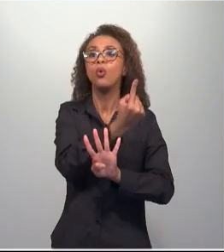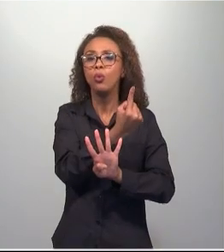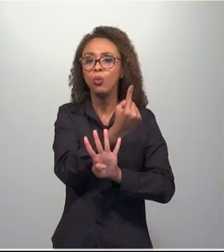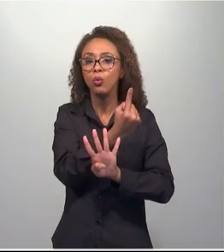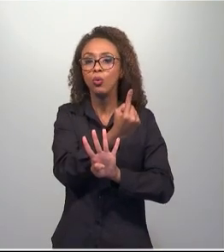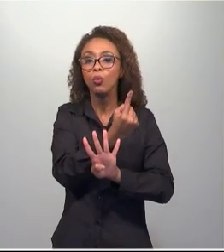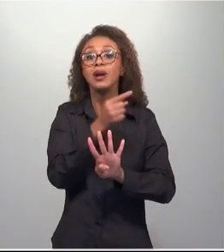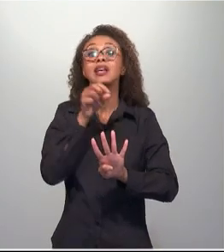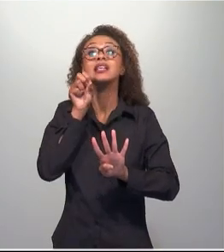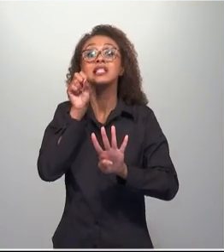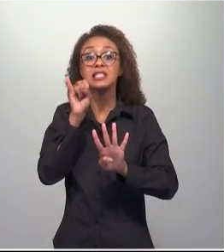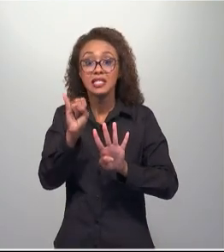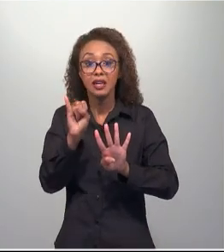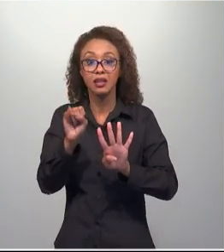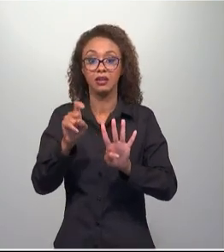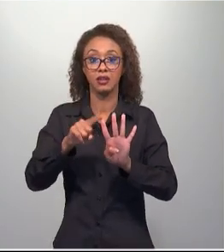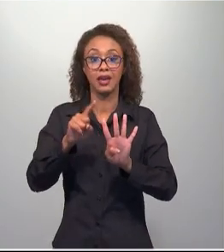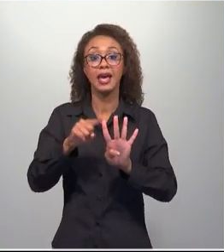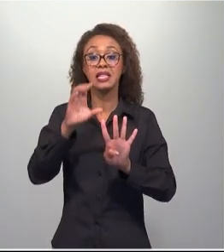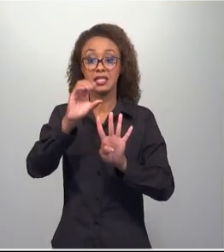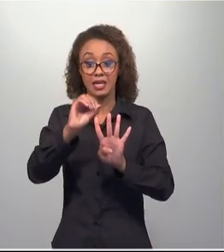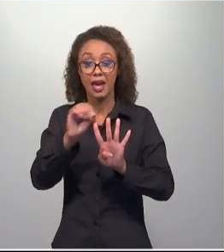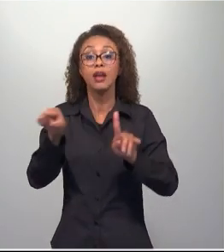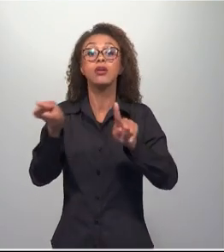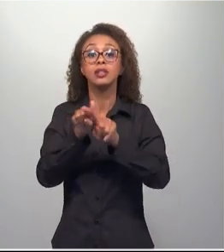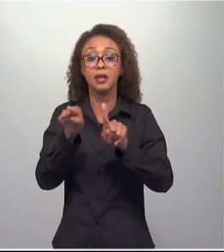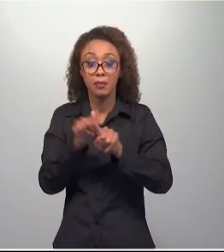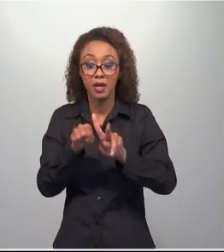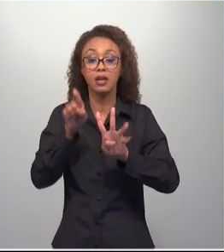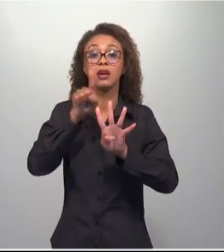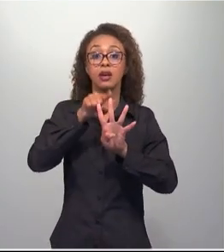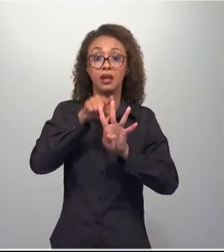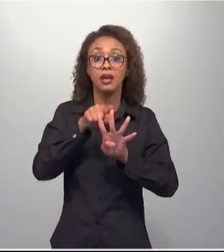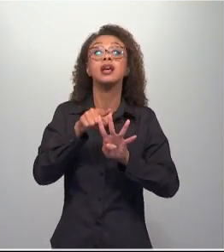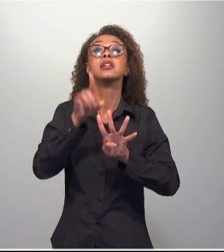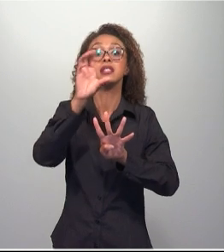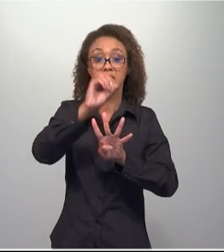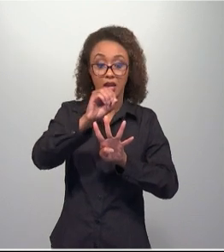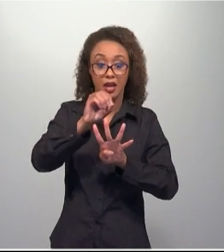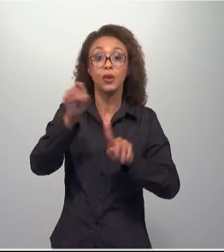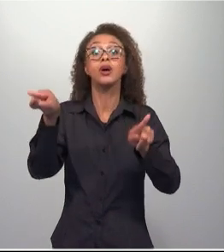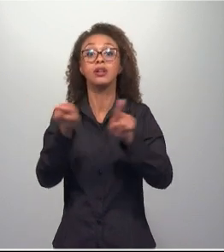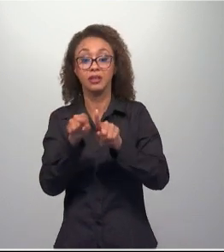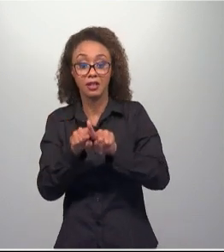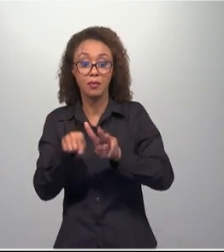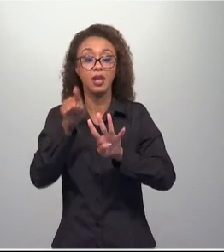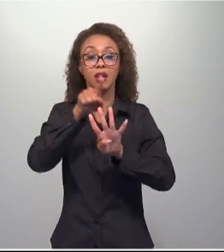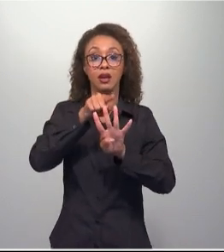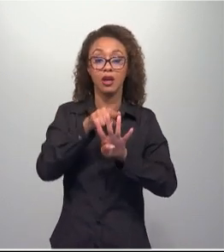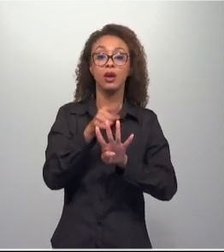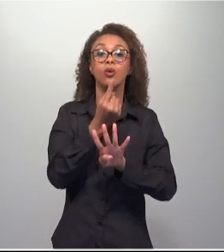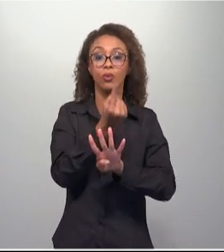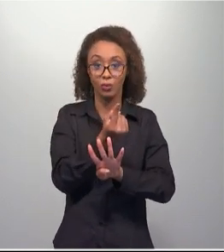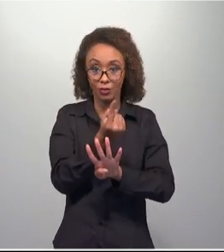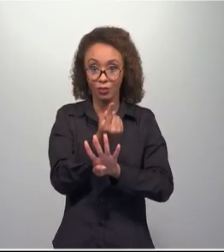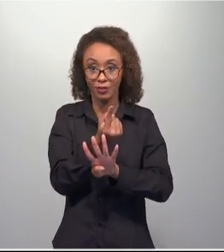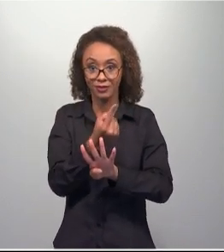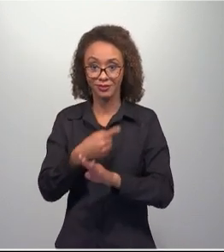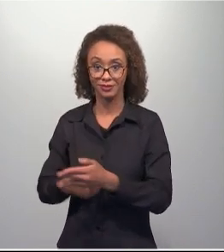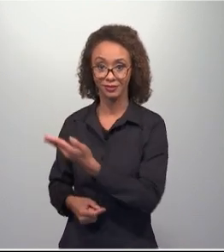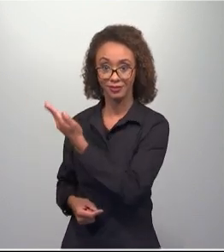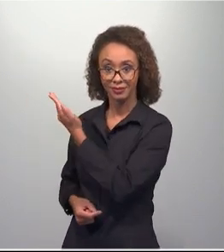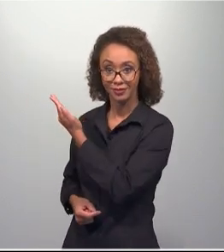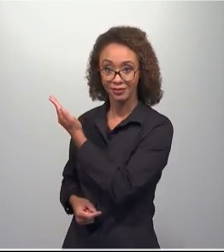0 e 0 é um jato dando uma dica a e b